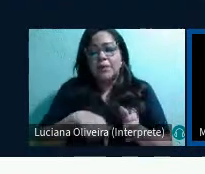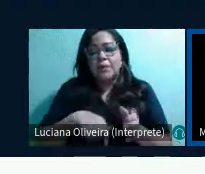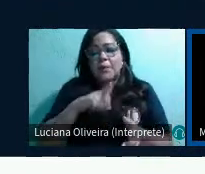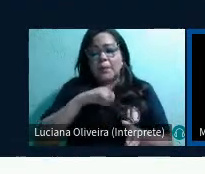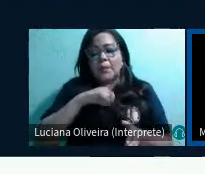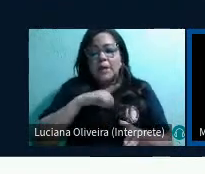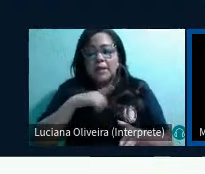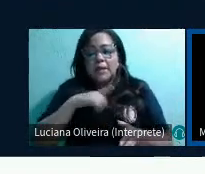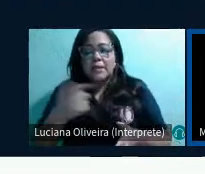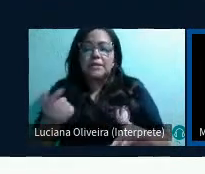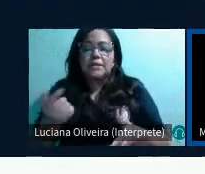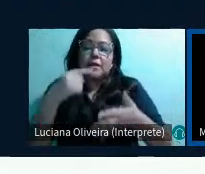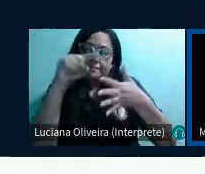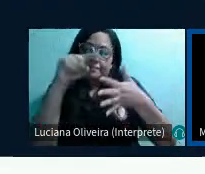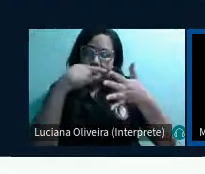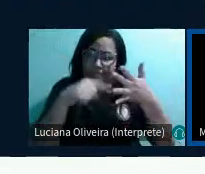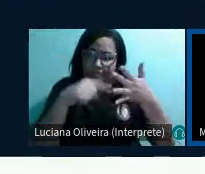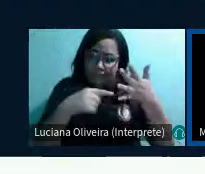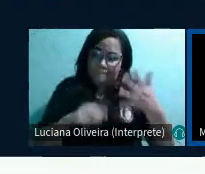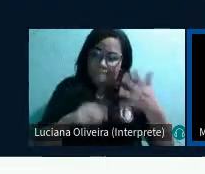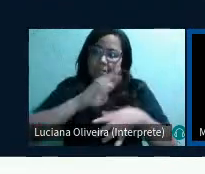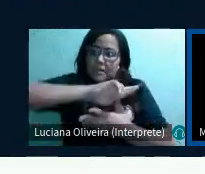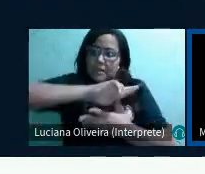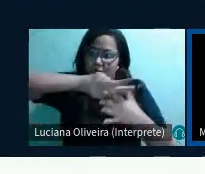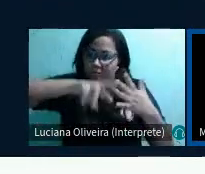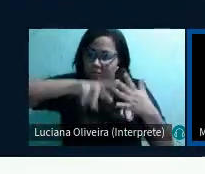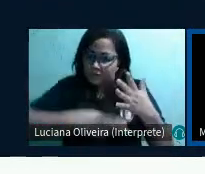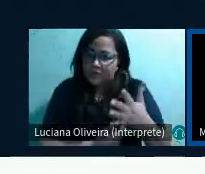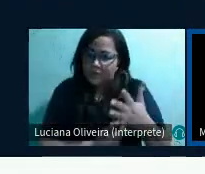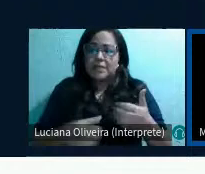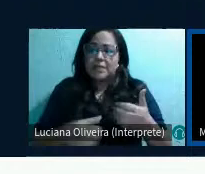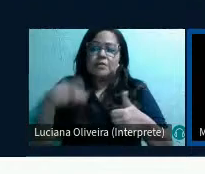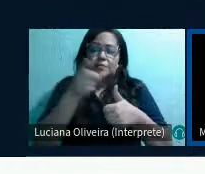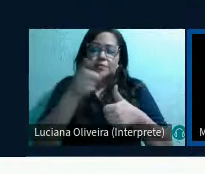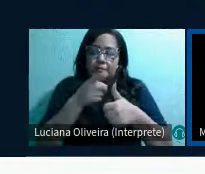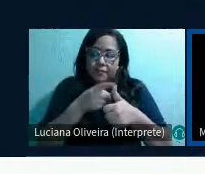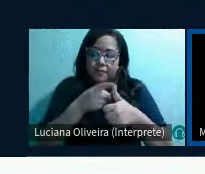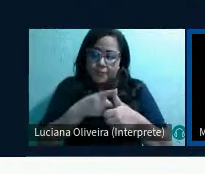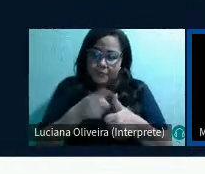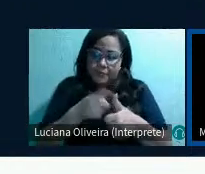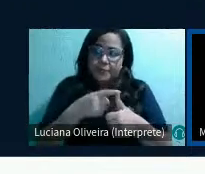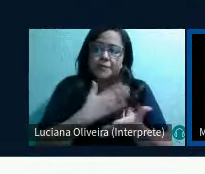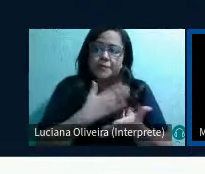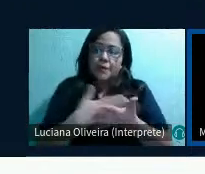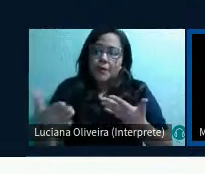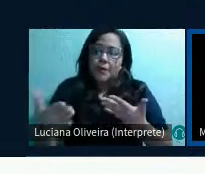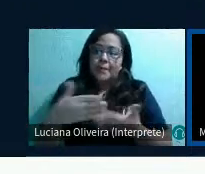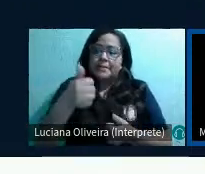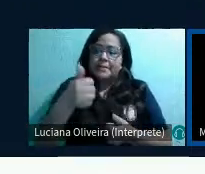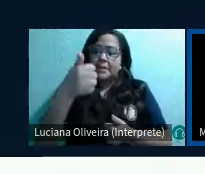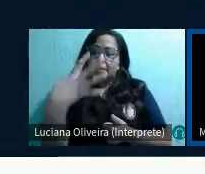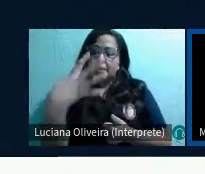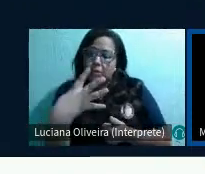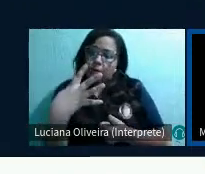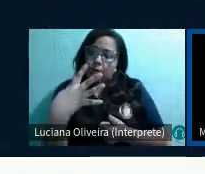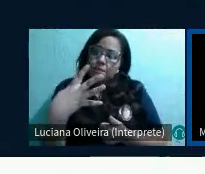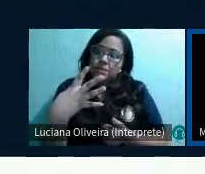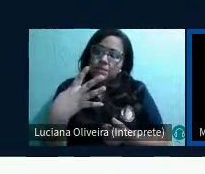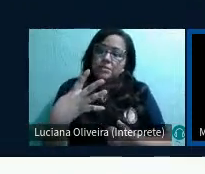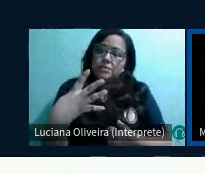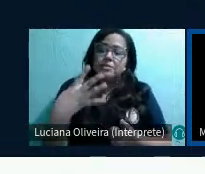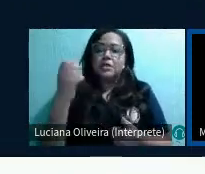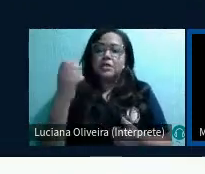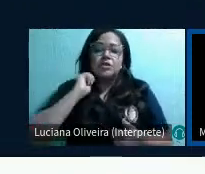e a fase 2 vai acontecer dia 9/10. A fase 1 é uma fase um pouquinho mais simples, né? Que trabalha questões